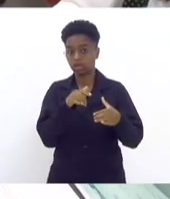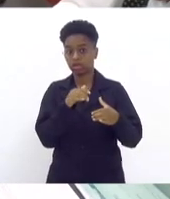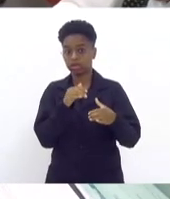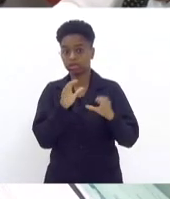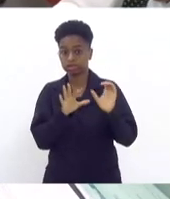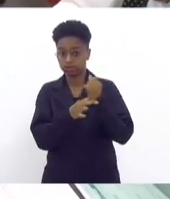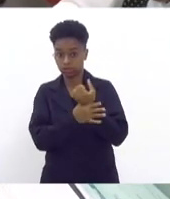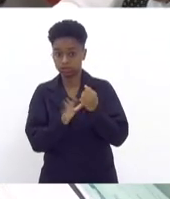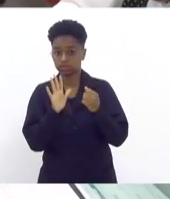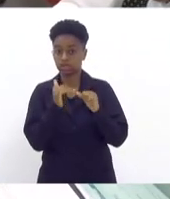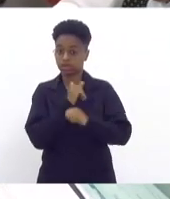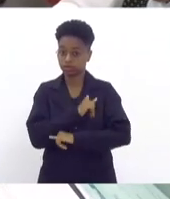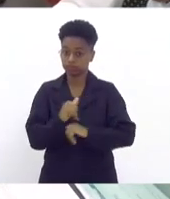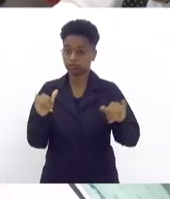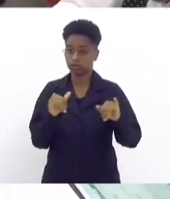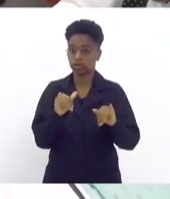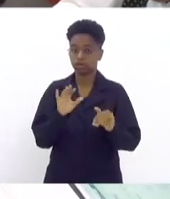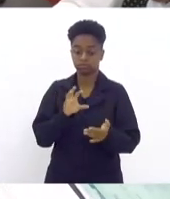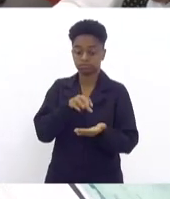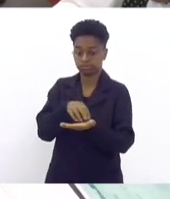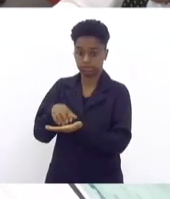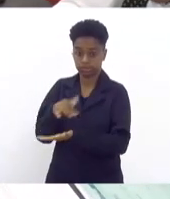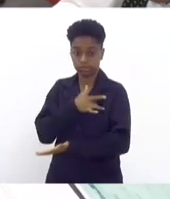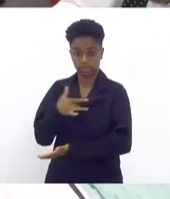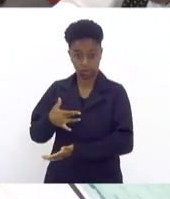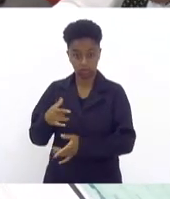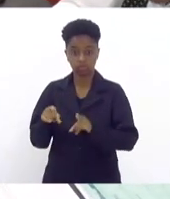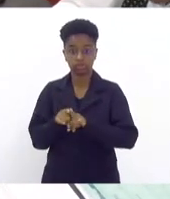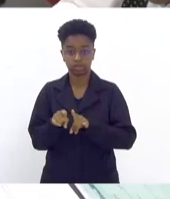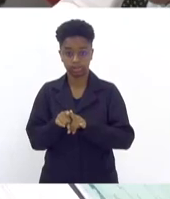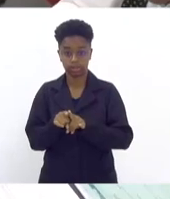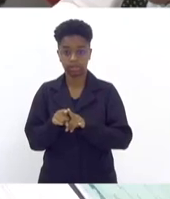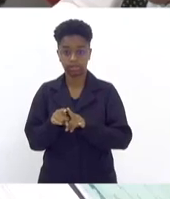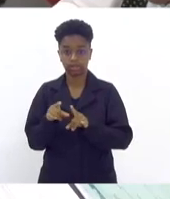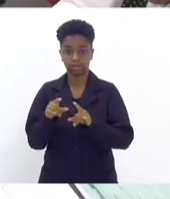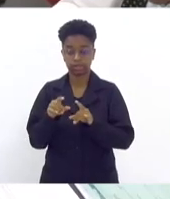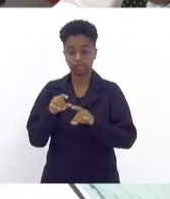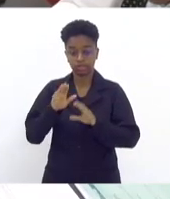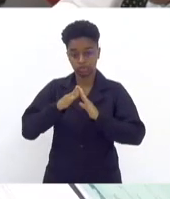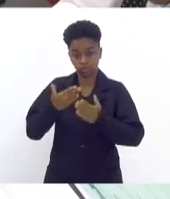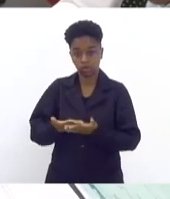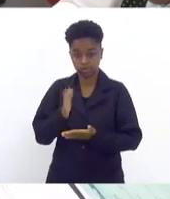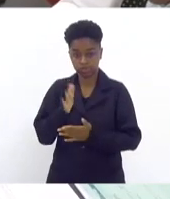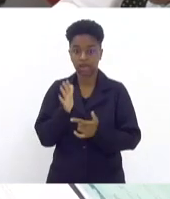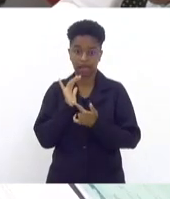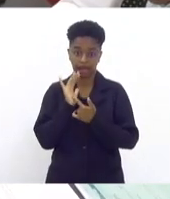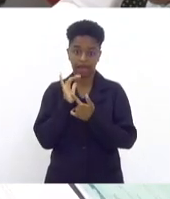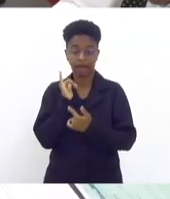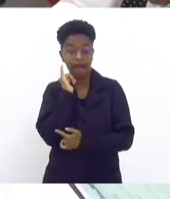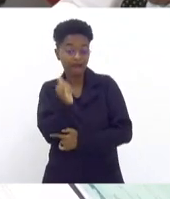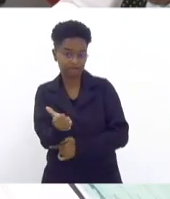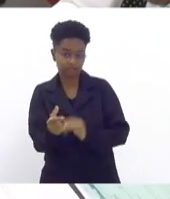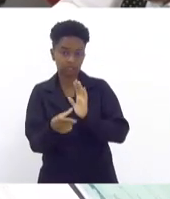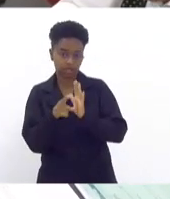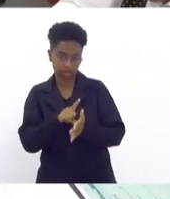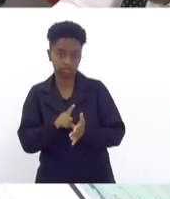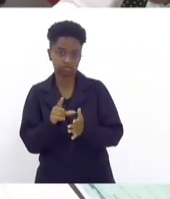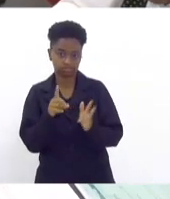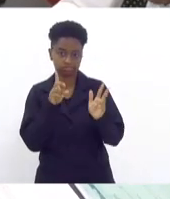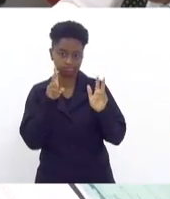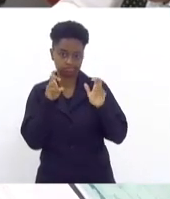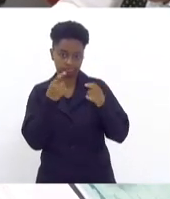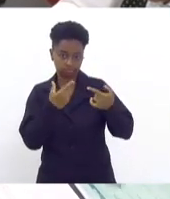e a rede de ensino previamente sobre as ocorrências policiais nas regiões. Então, projeto com vista ao deputado Guilherme